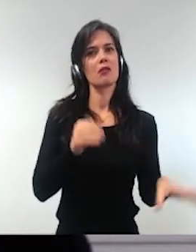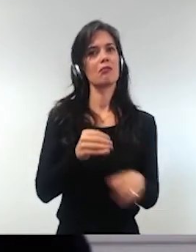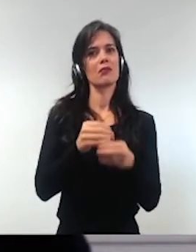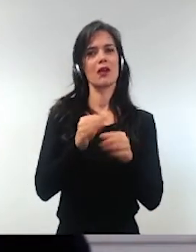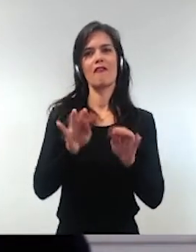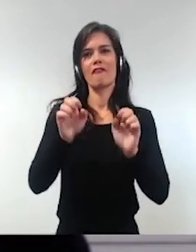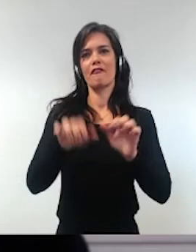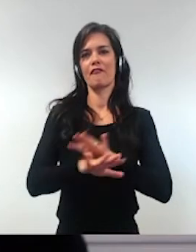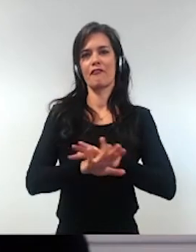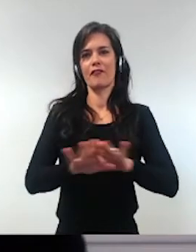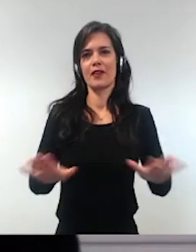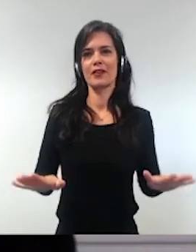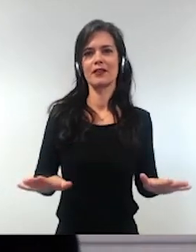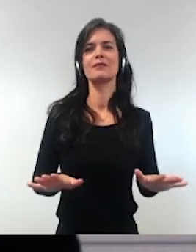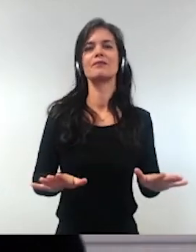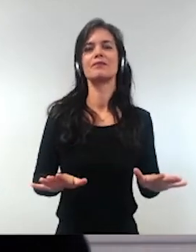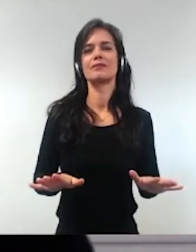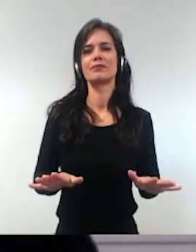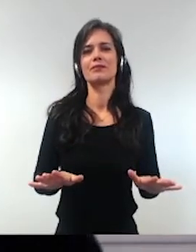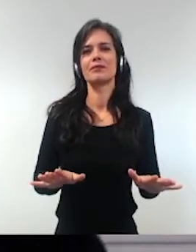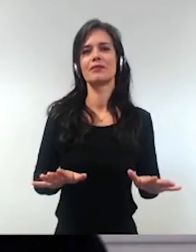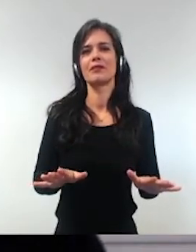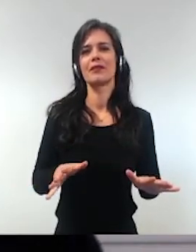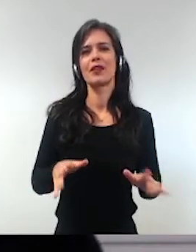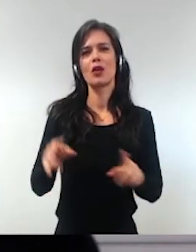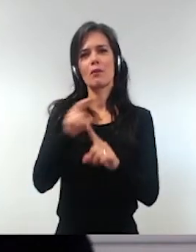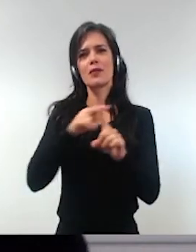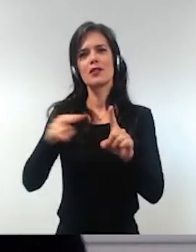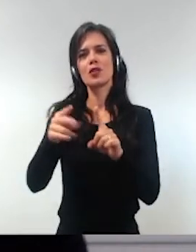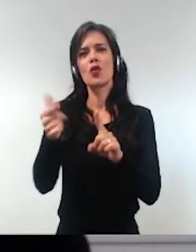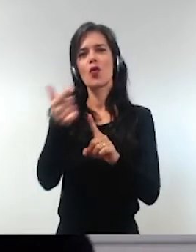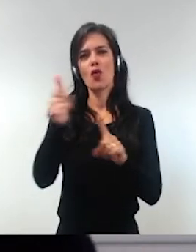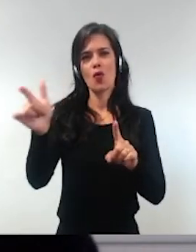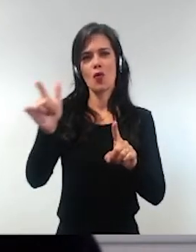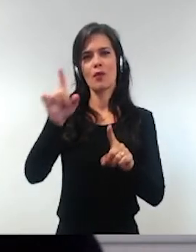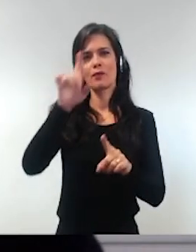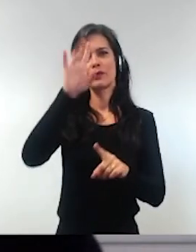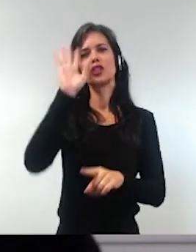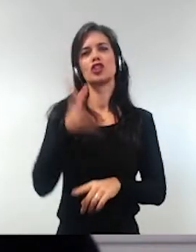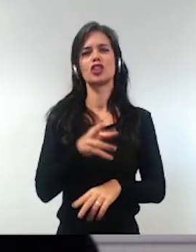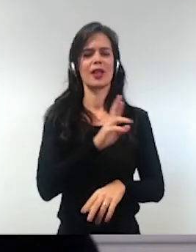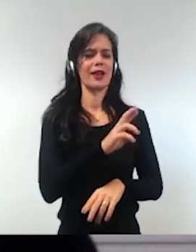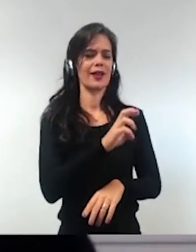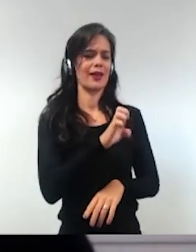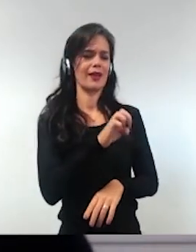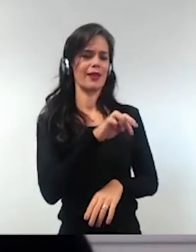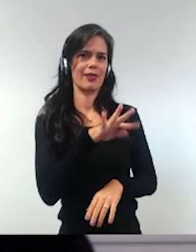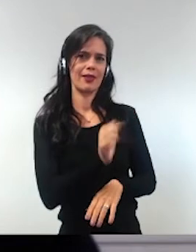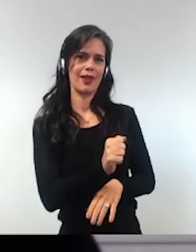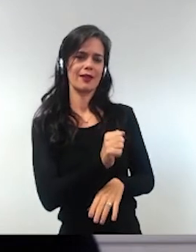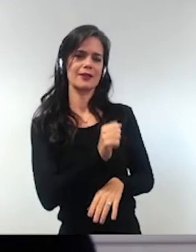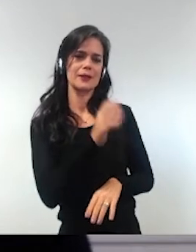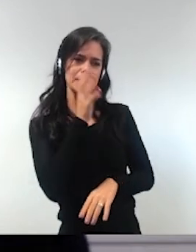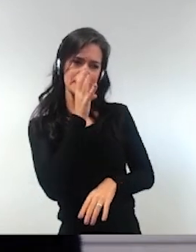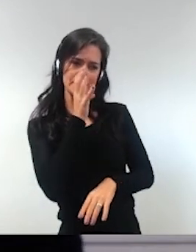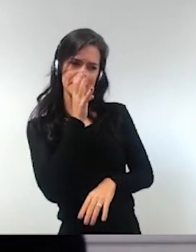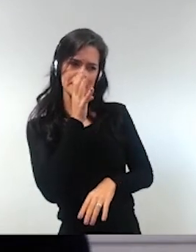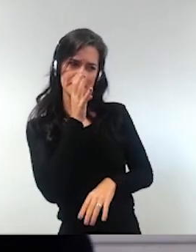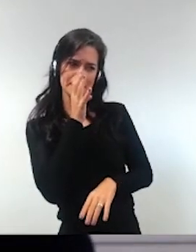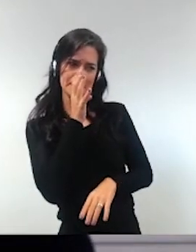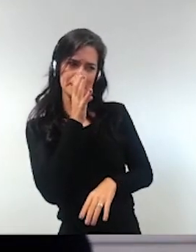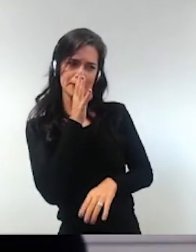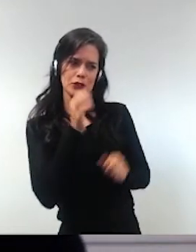fechamento buscando uma outra visão. Tenho acompanhado o trabalho da doutora Renata Gil, mais de perto, lá